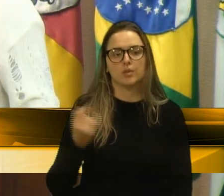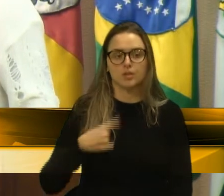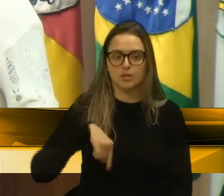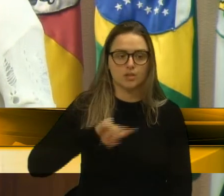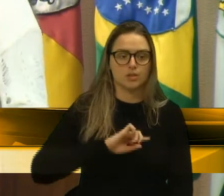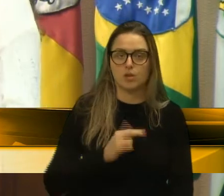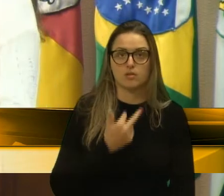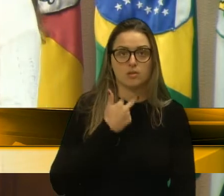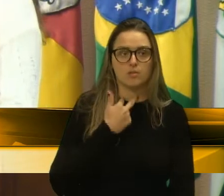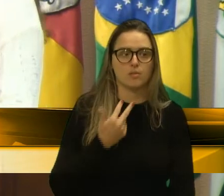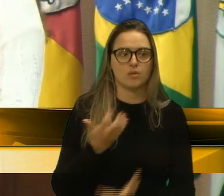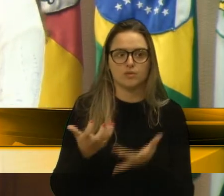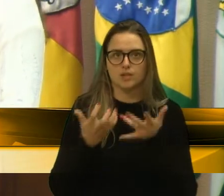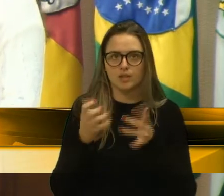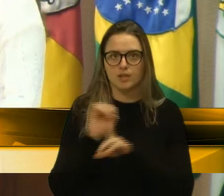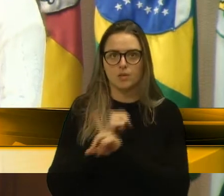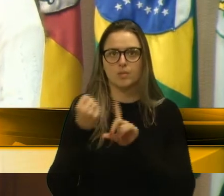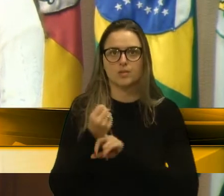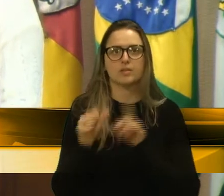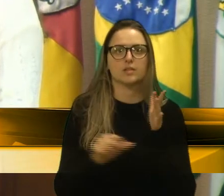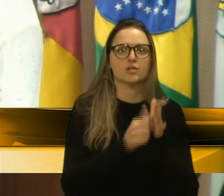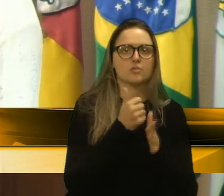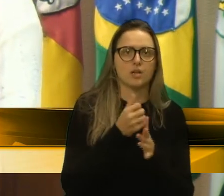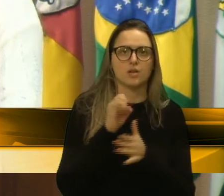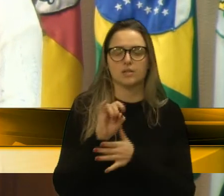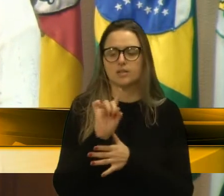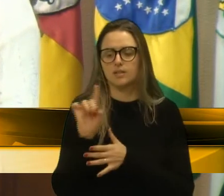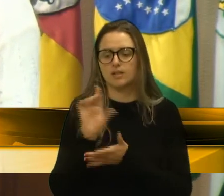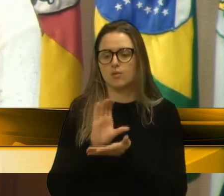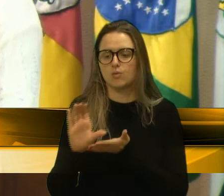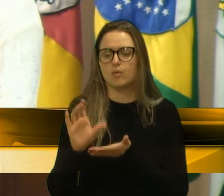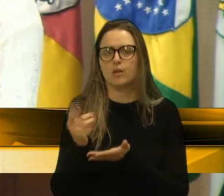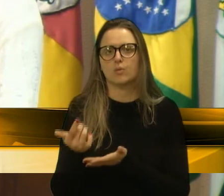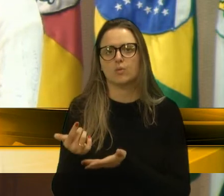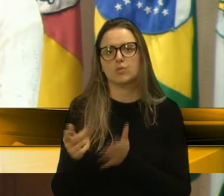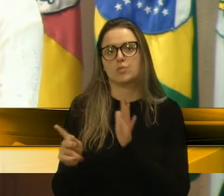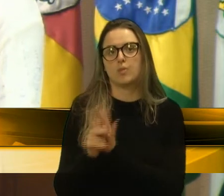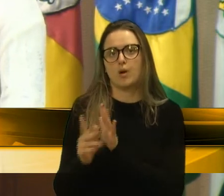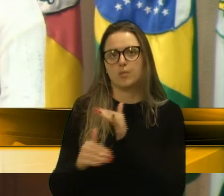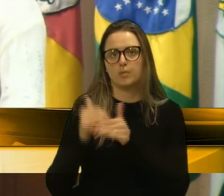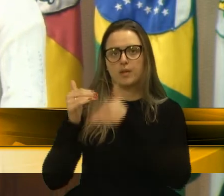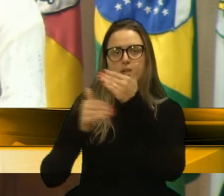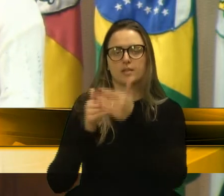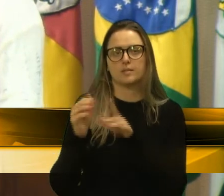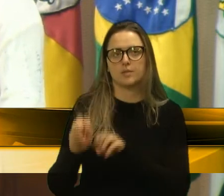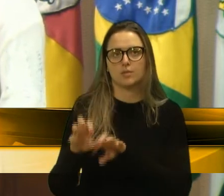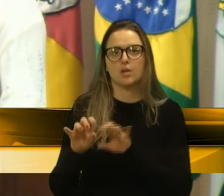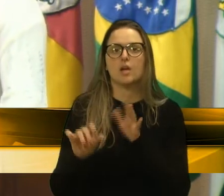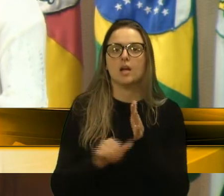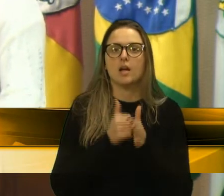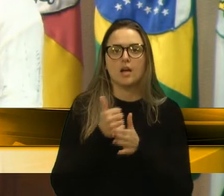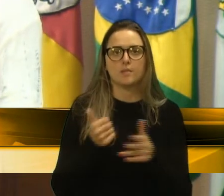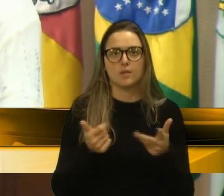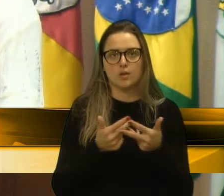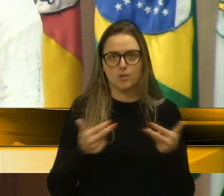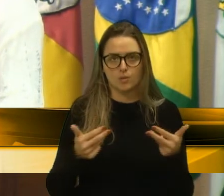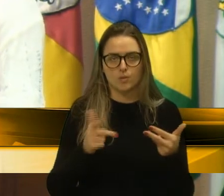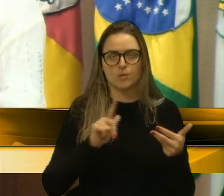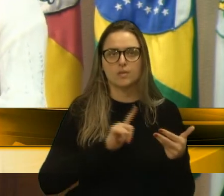pode querer uma sociedade melhor sem investir em educação. E eu sempre digo que o melhor caminho para a gente